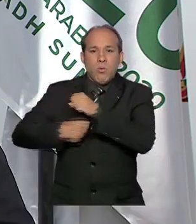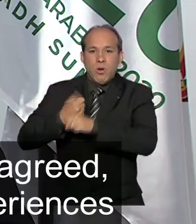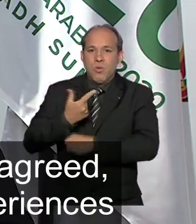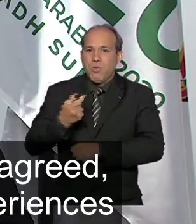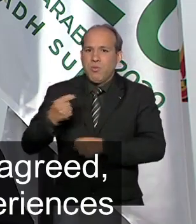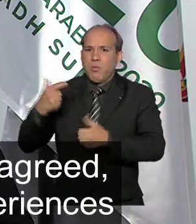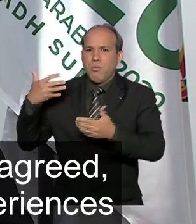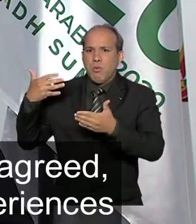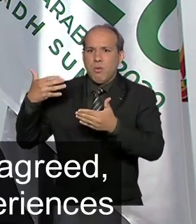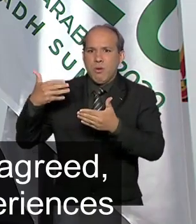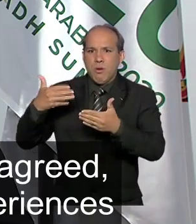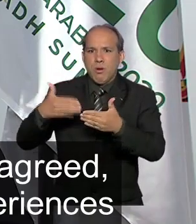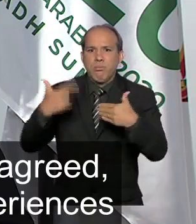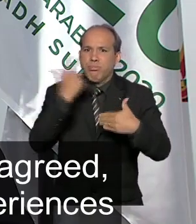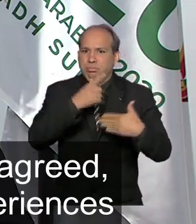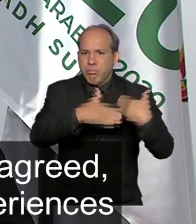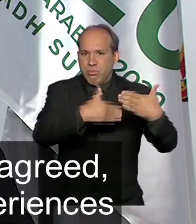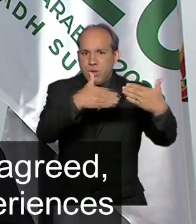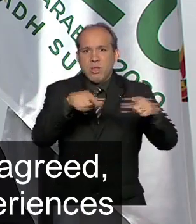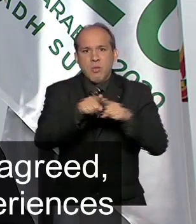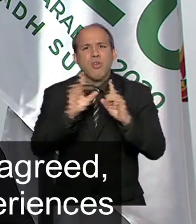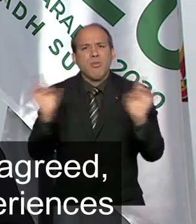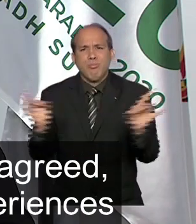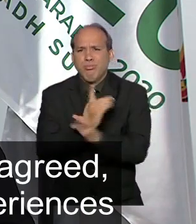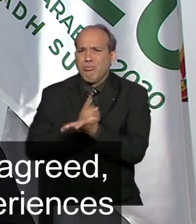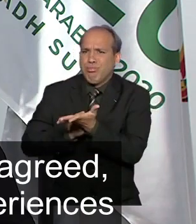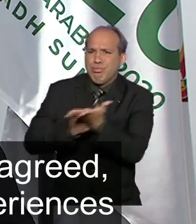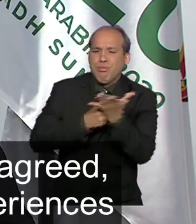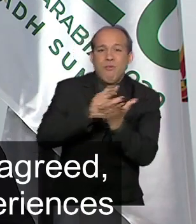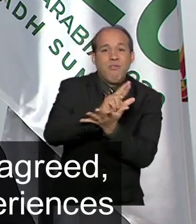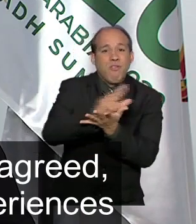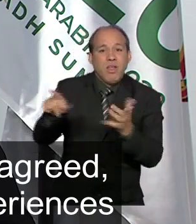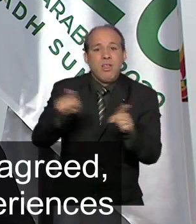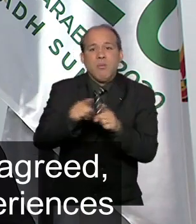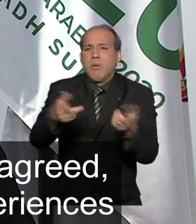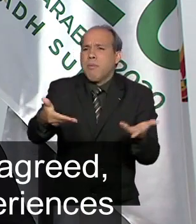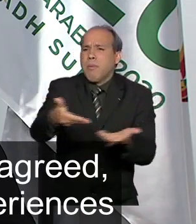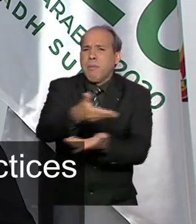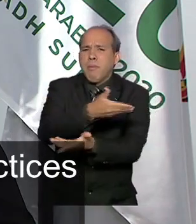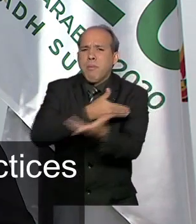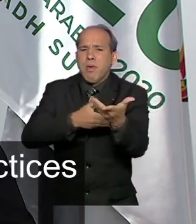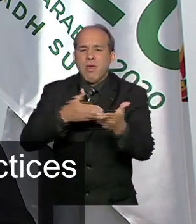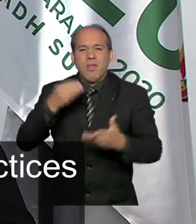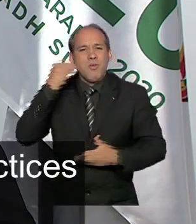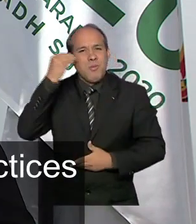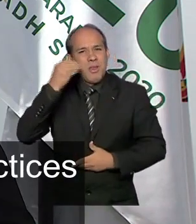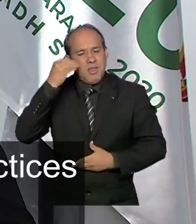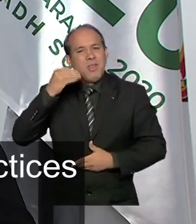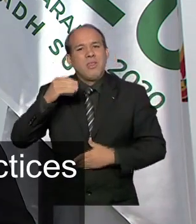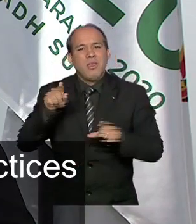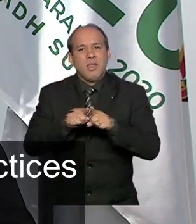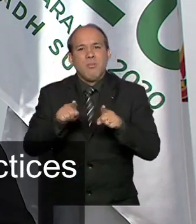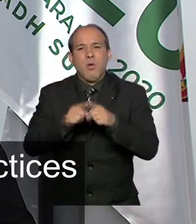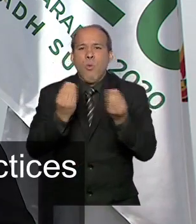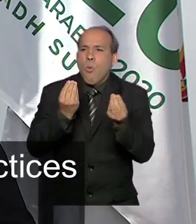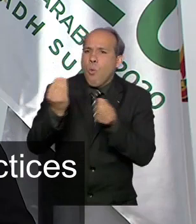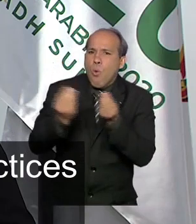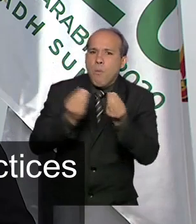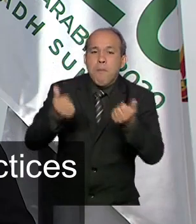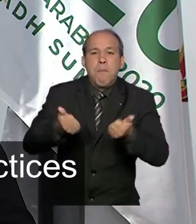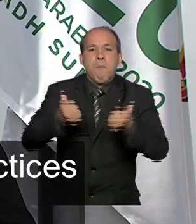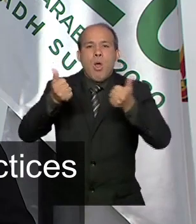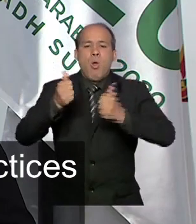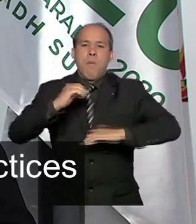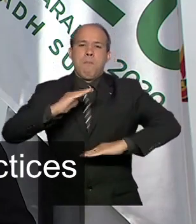ano além dos muitos instrumentos acordados ou infrutífera troca de experiências e disseminação de